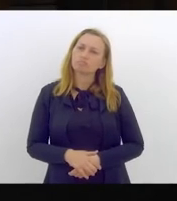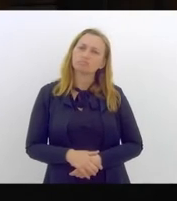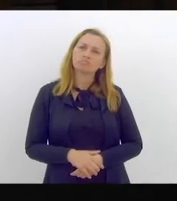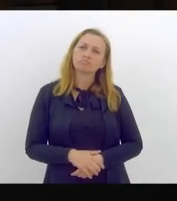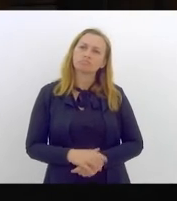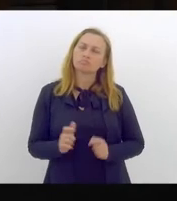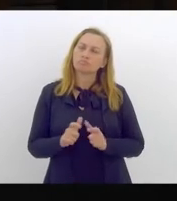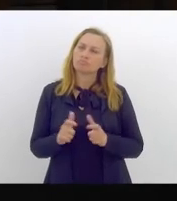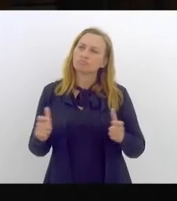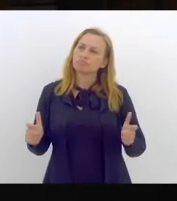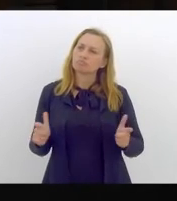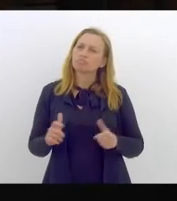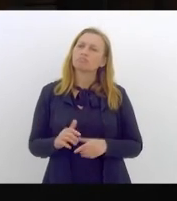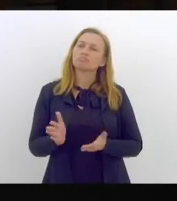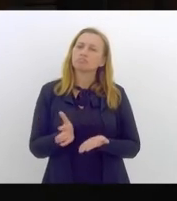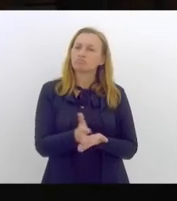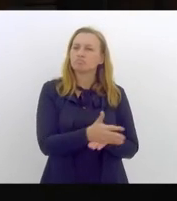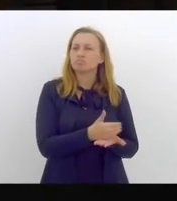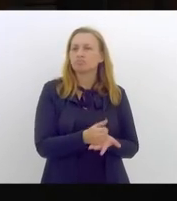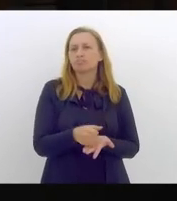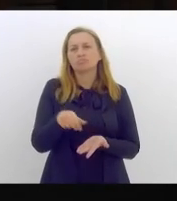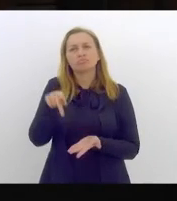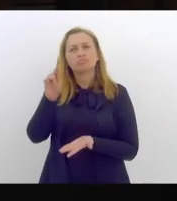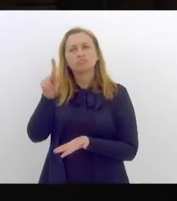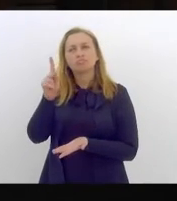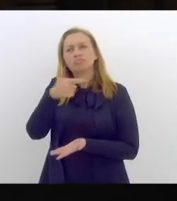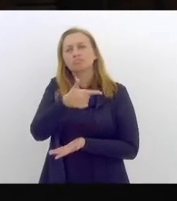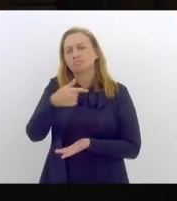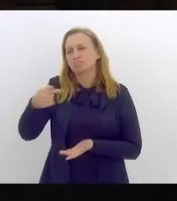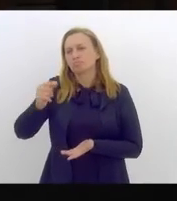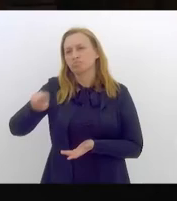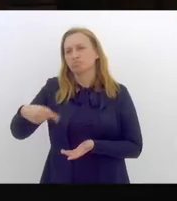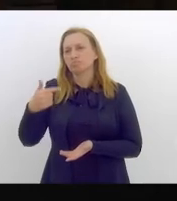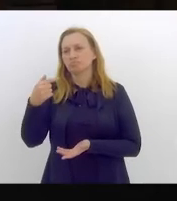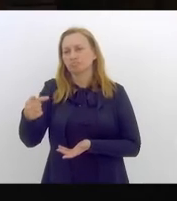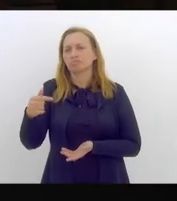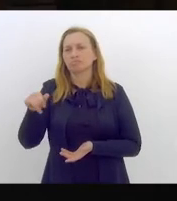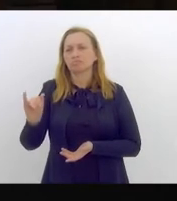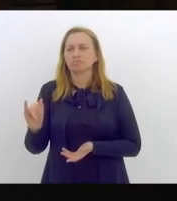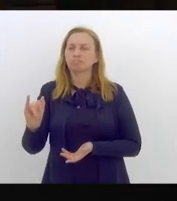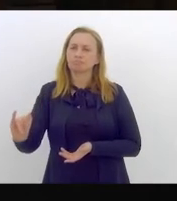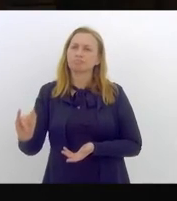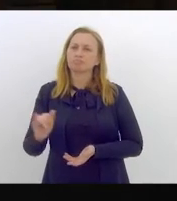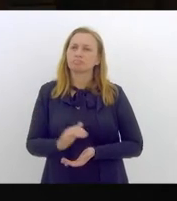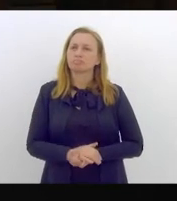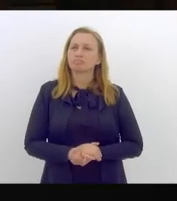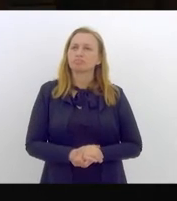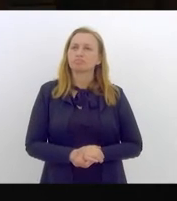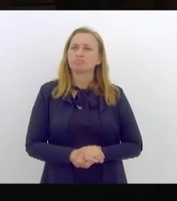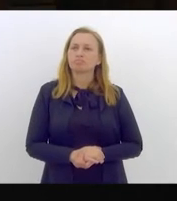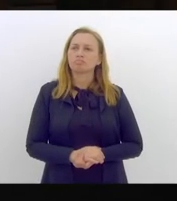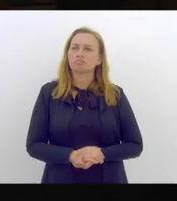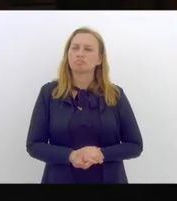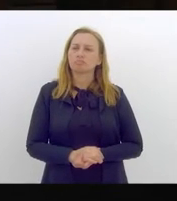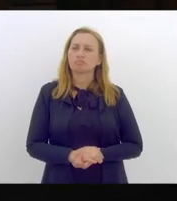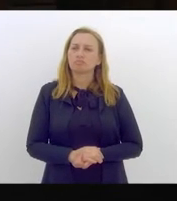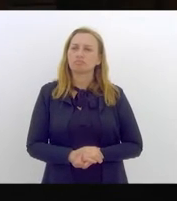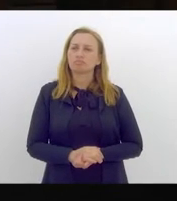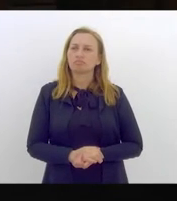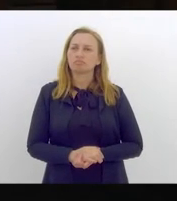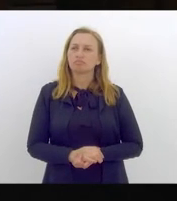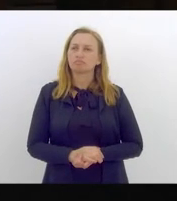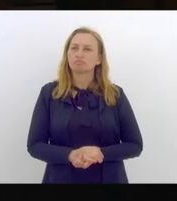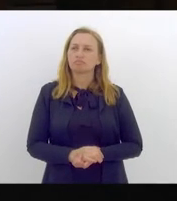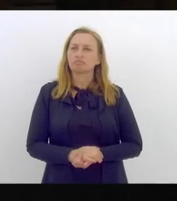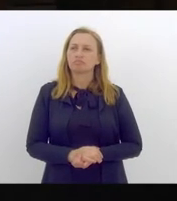uma ampliação, né, de arrecadação dos royalties de 27,7 bi. Acho que trazer, né,